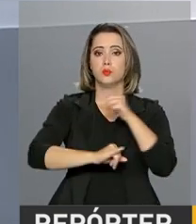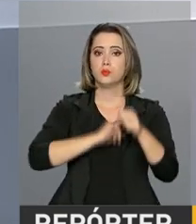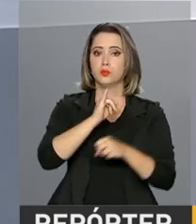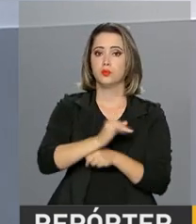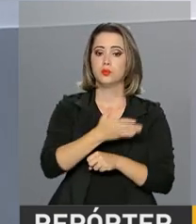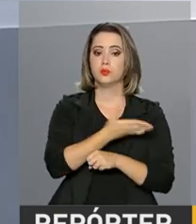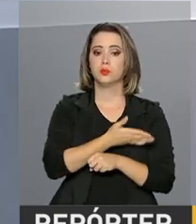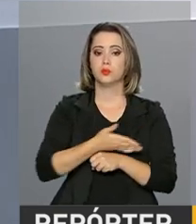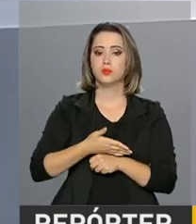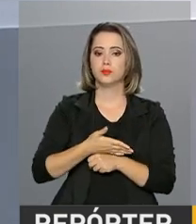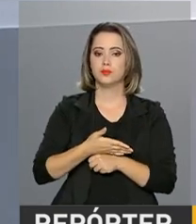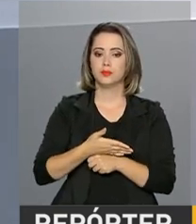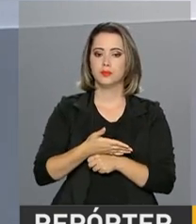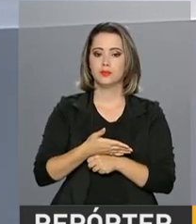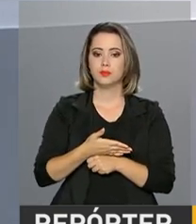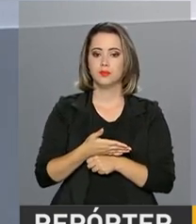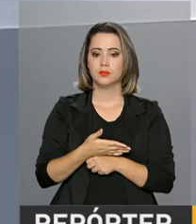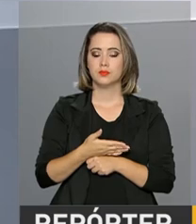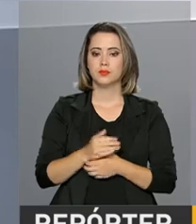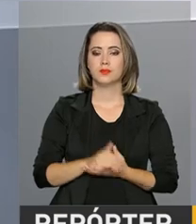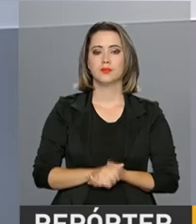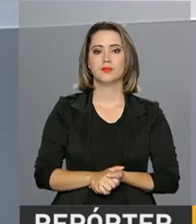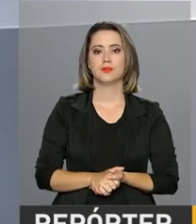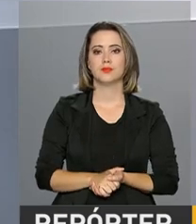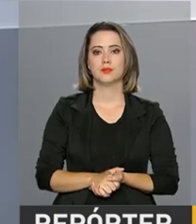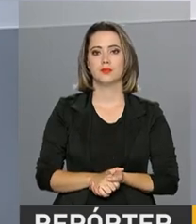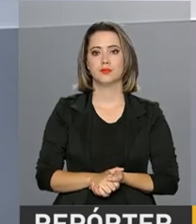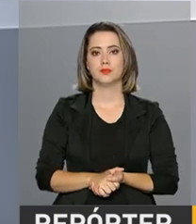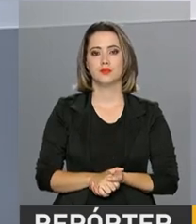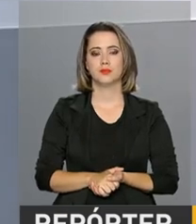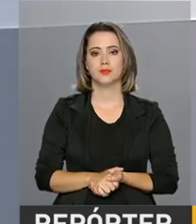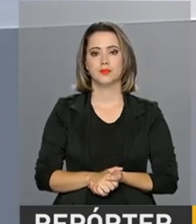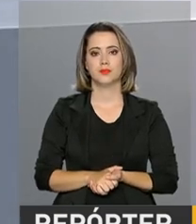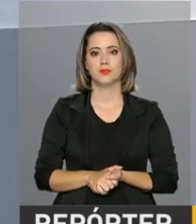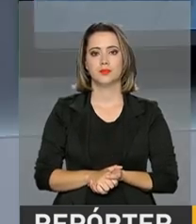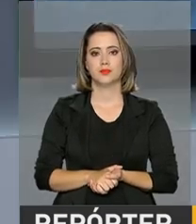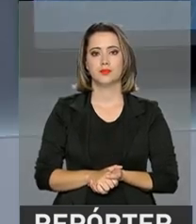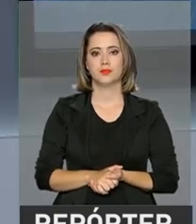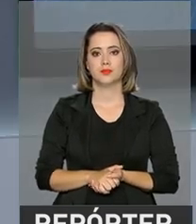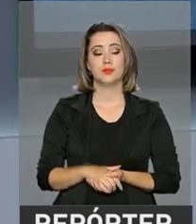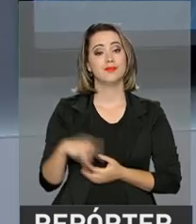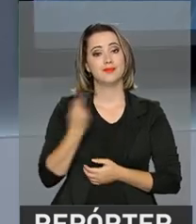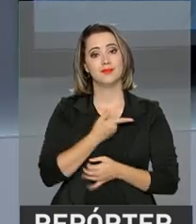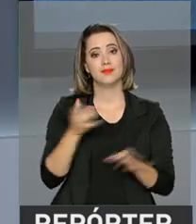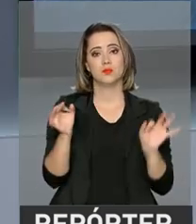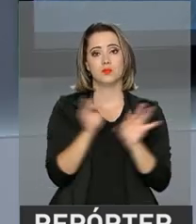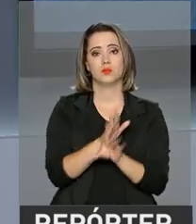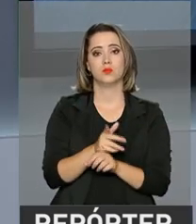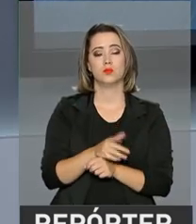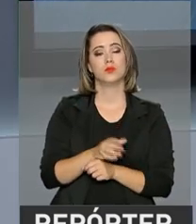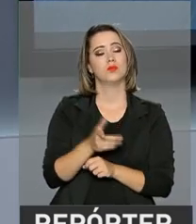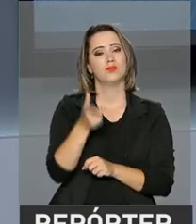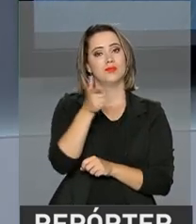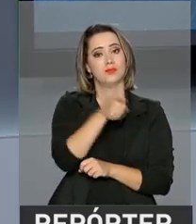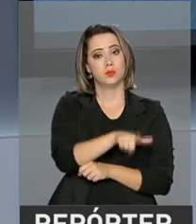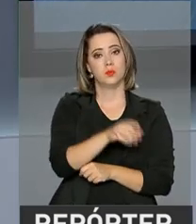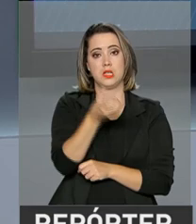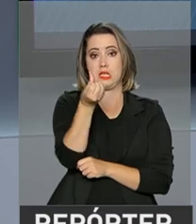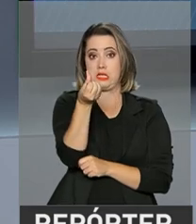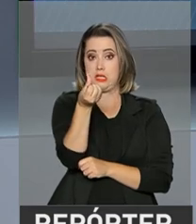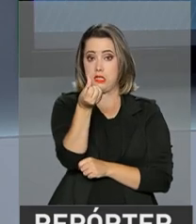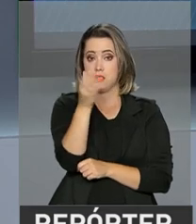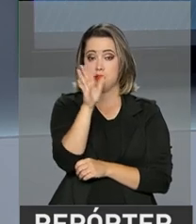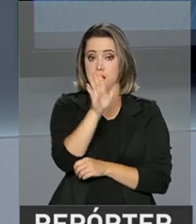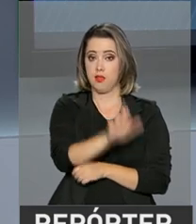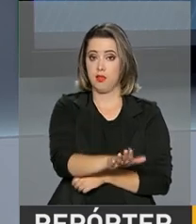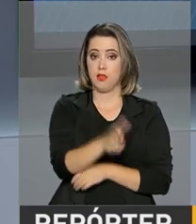página melhoresreceitas.mec.gov.br. Nós ficamos por aqui, voltamos às 18h